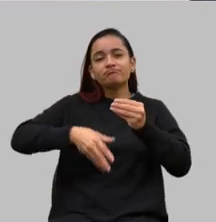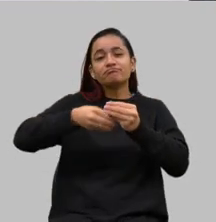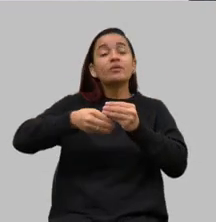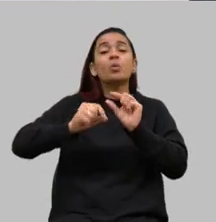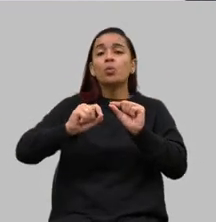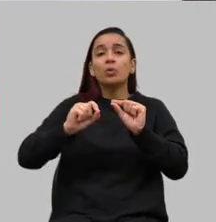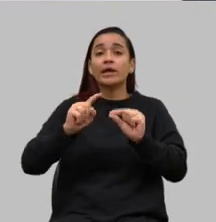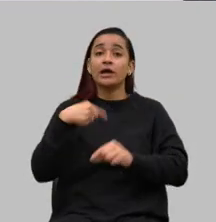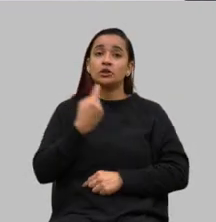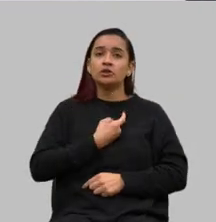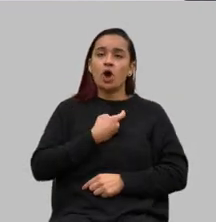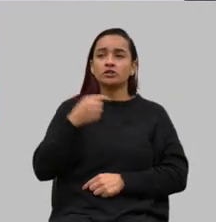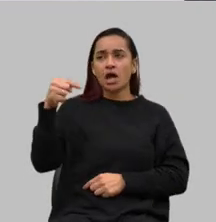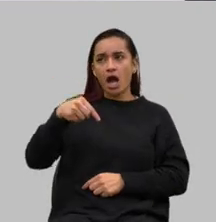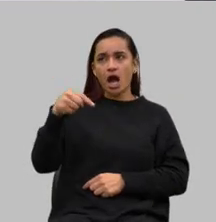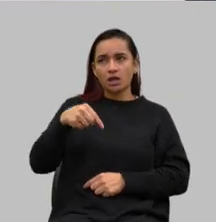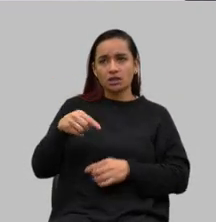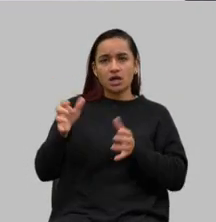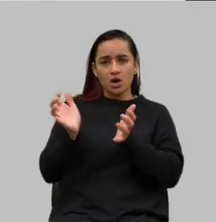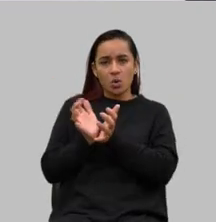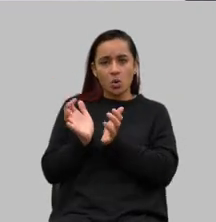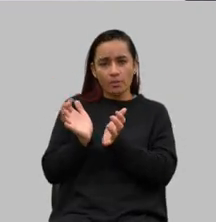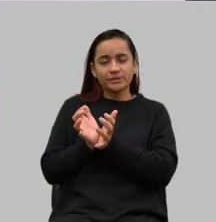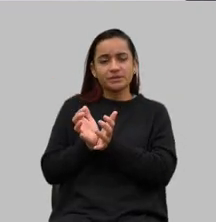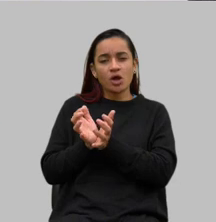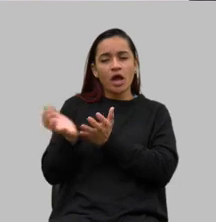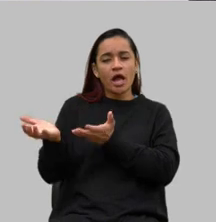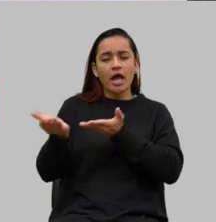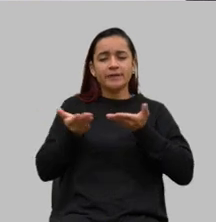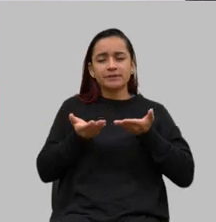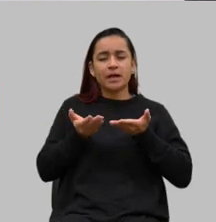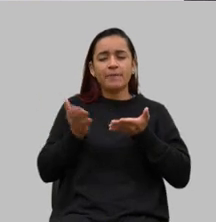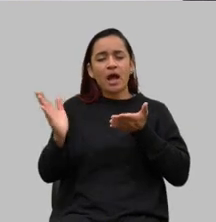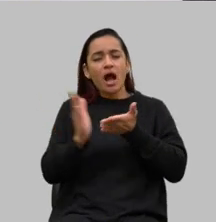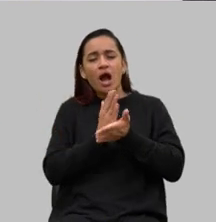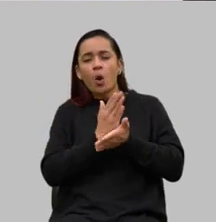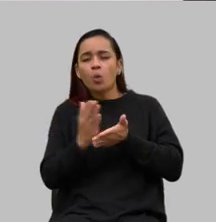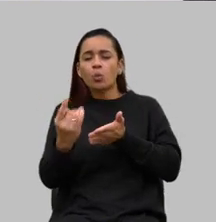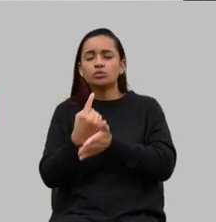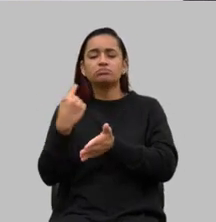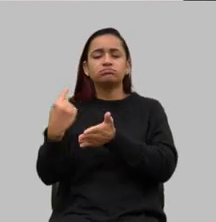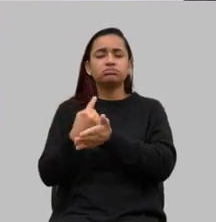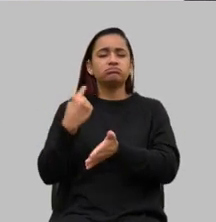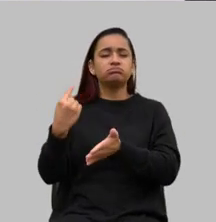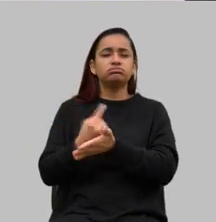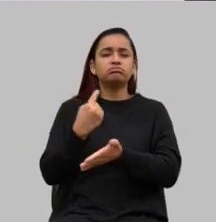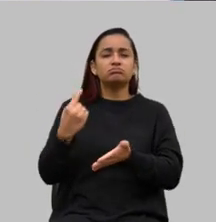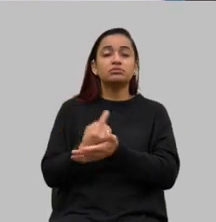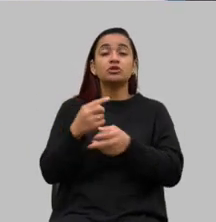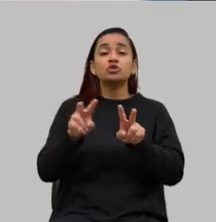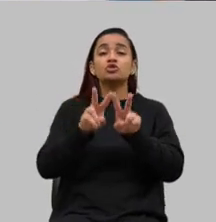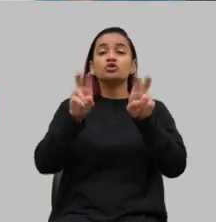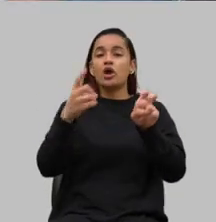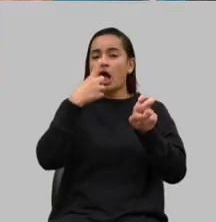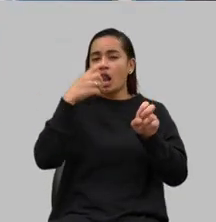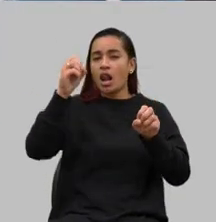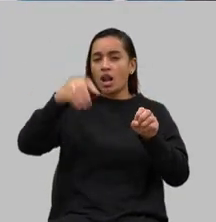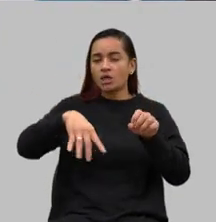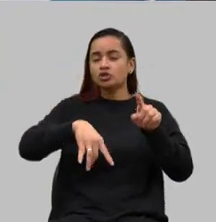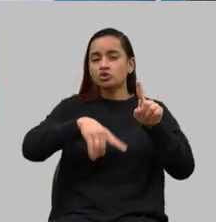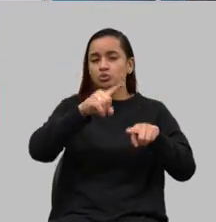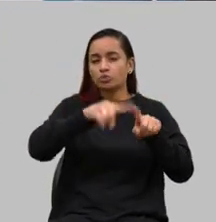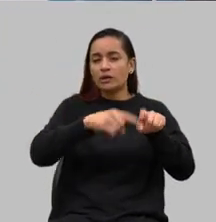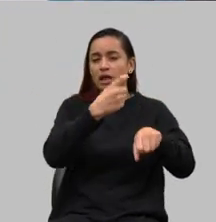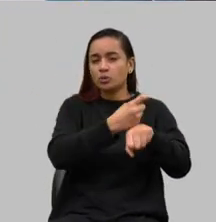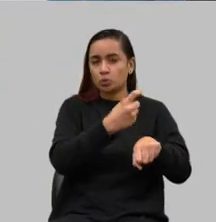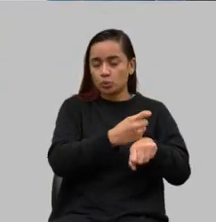gente tem recebido aqui na comissão eh alguns questionamentos e na questão dos resíduos sólidos né você